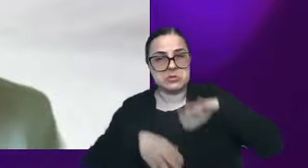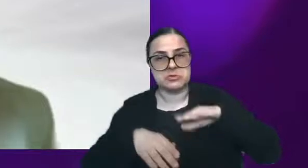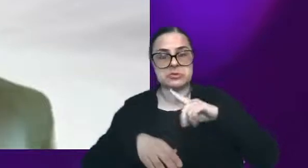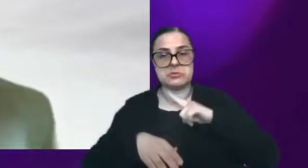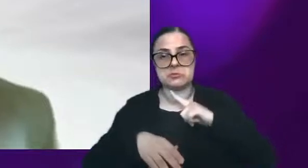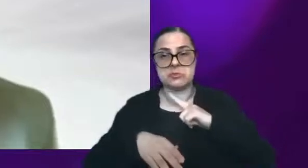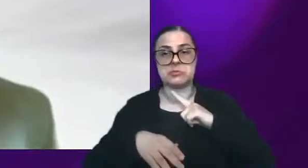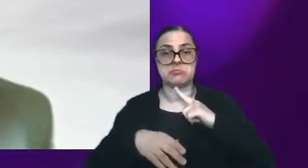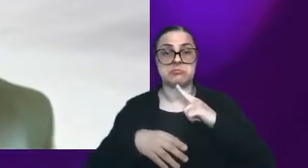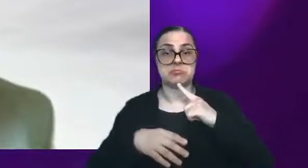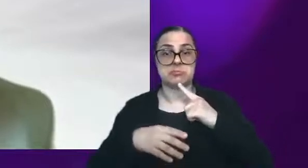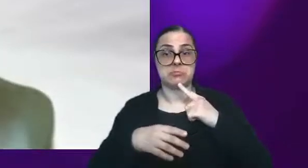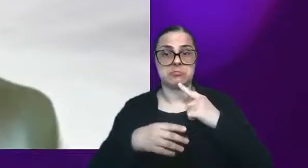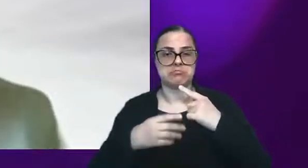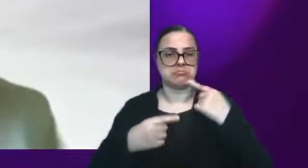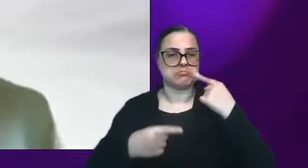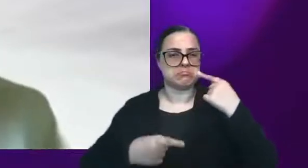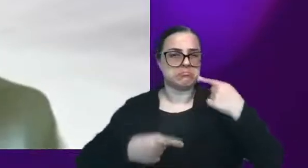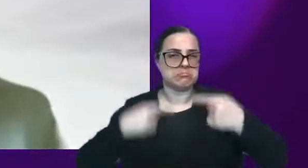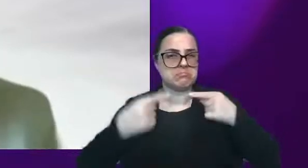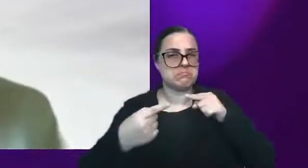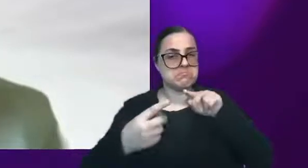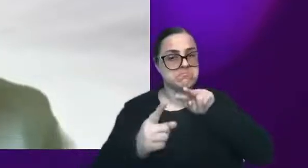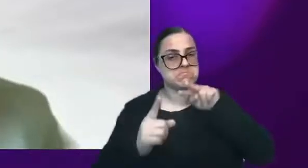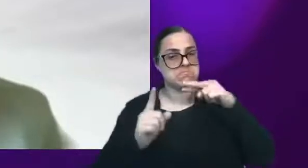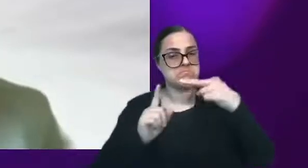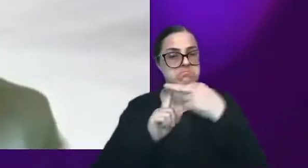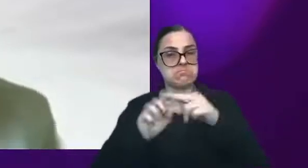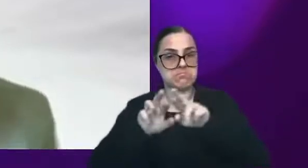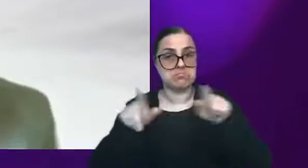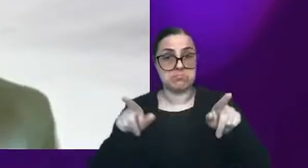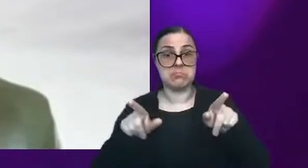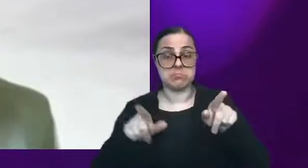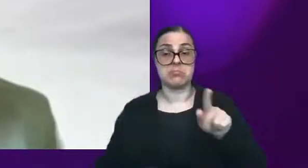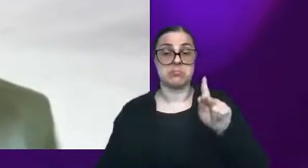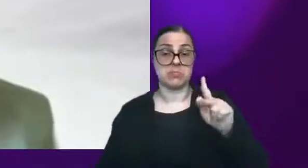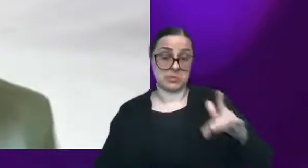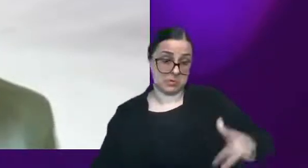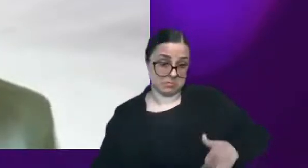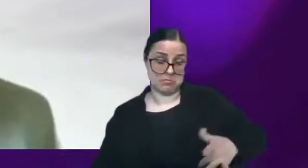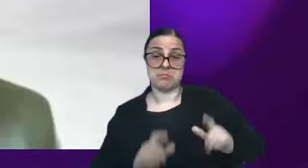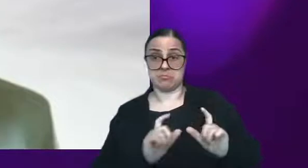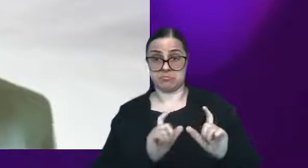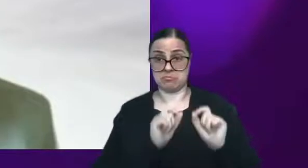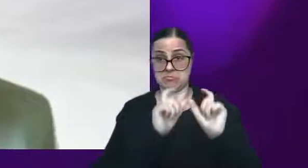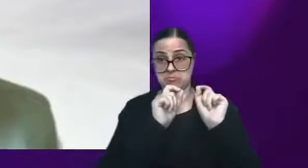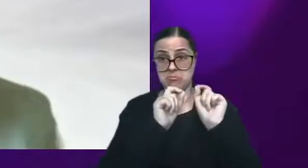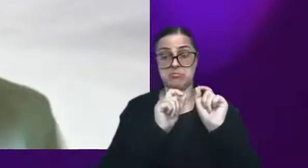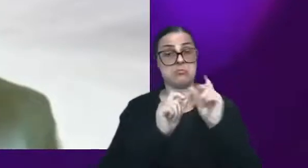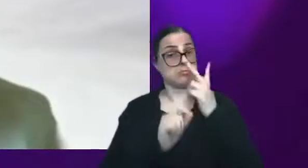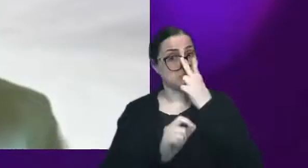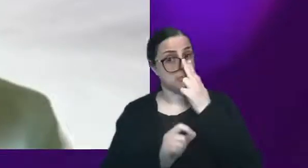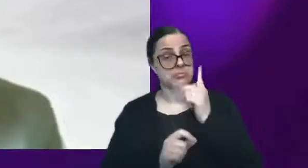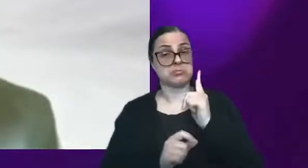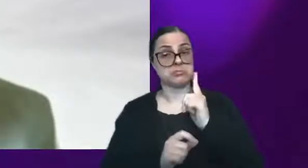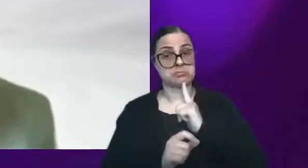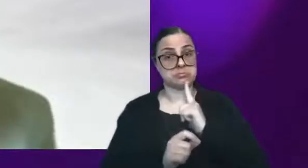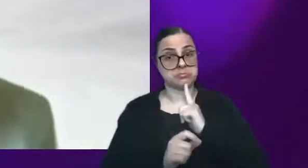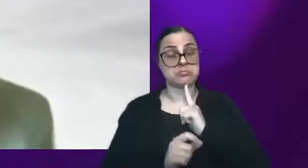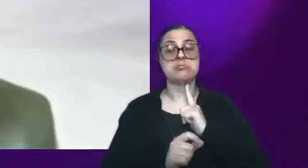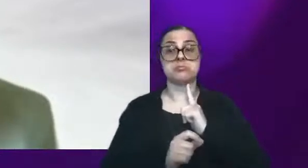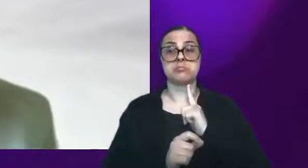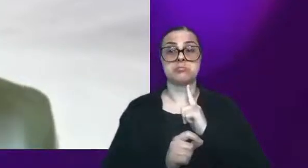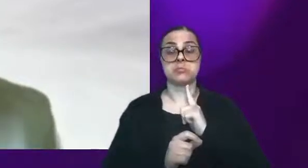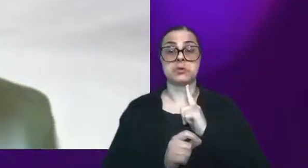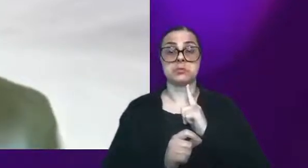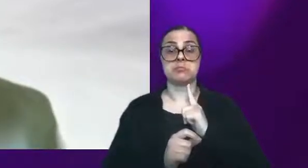do colangiocarcinoma, eles têm mostrado algum resultado muito melhor do que a ressecção, mesmo quando a ressecção é